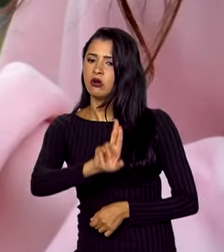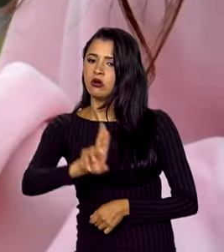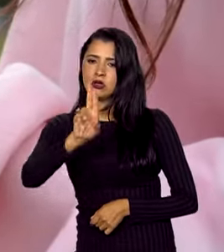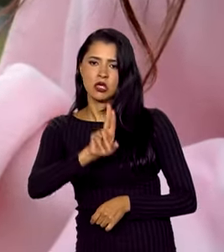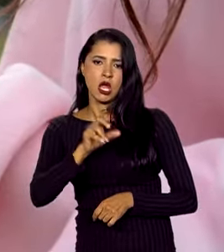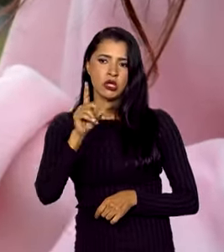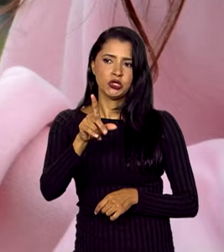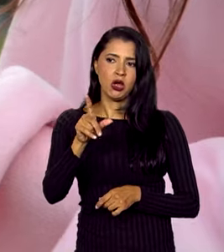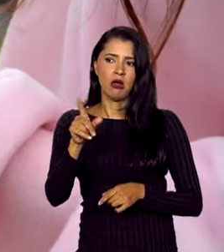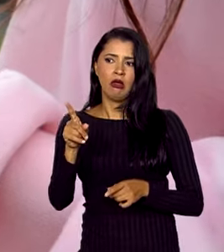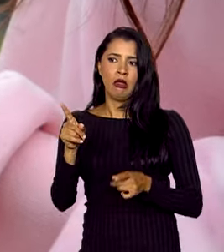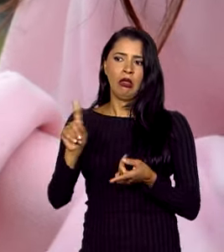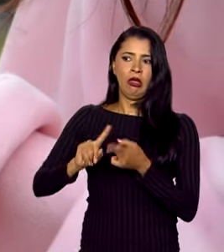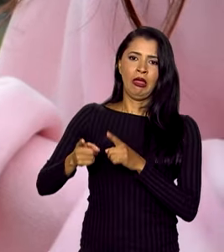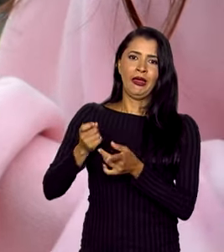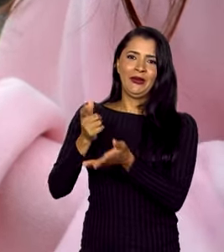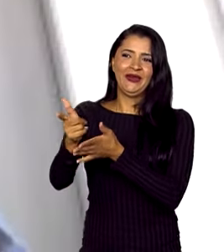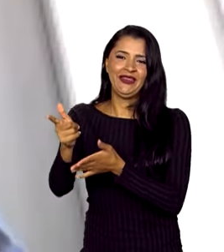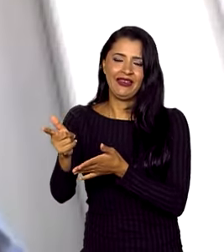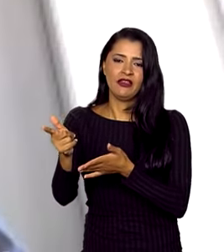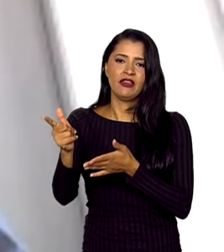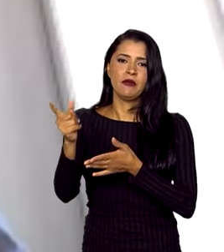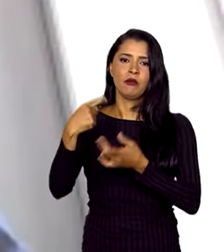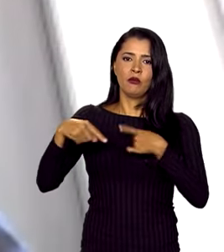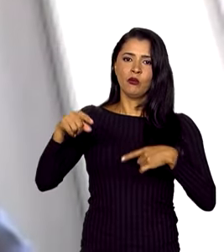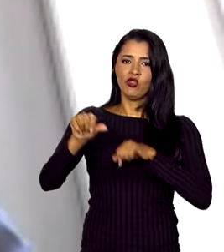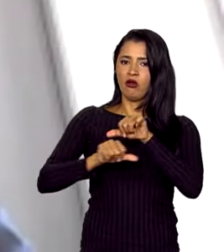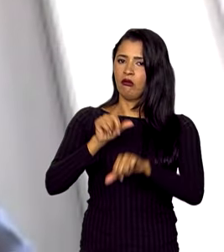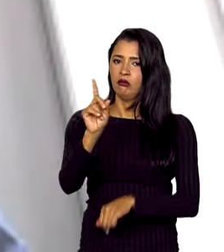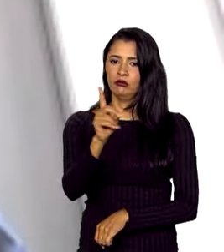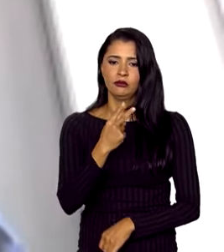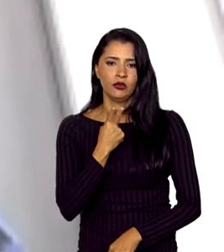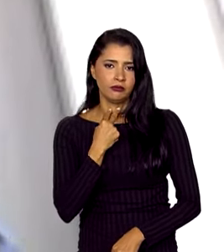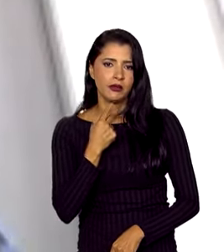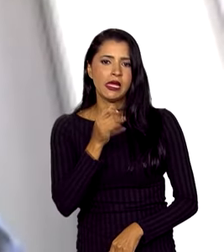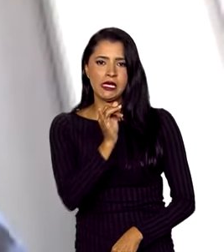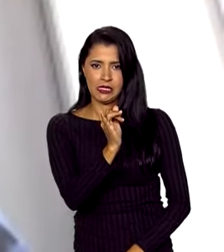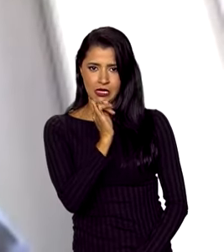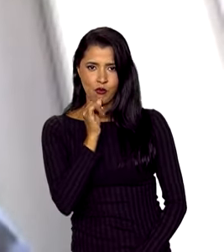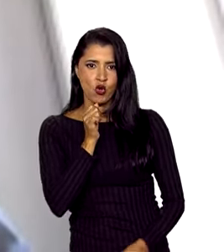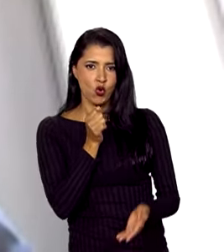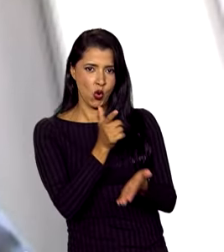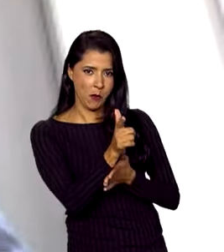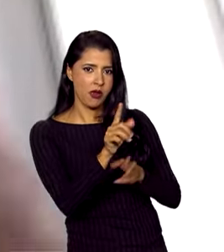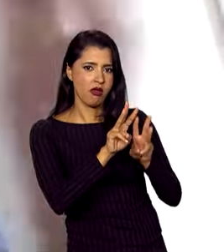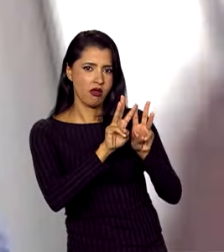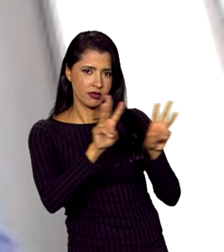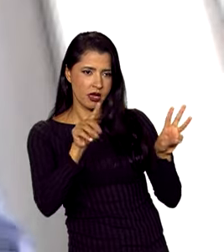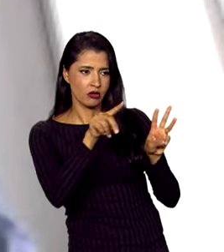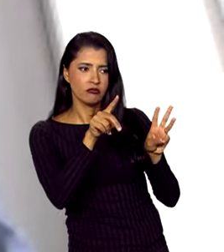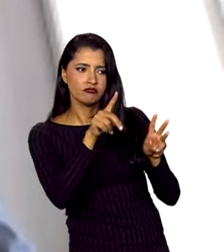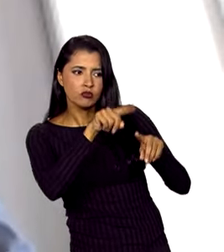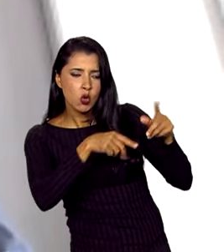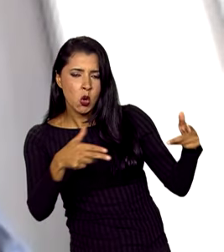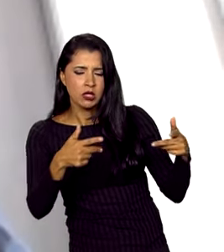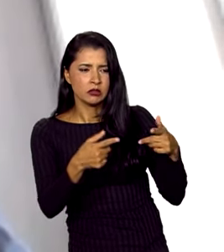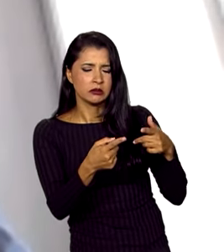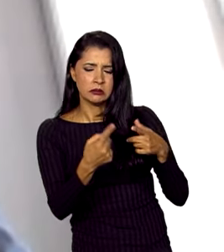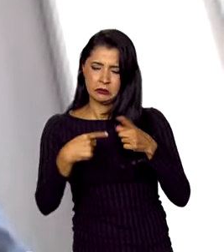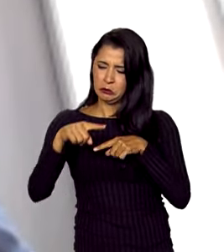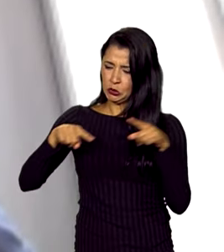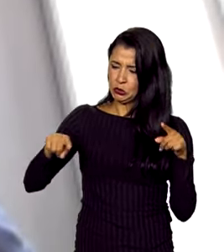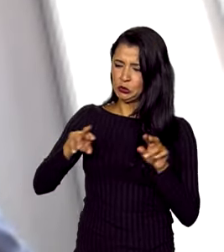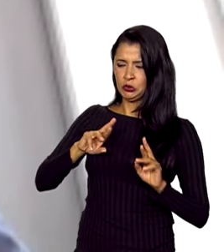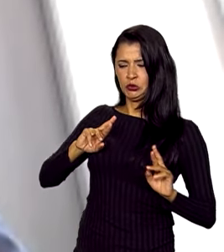para desfazer uma compra, por exemplo. Eu comprei alguma coisa num site, por exemplo, e sei lá, veio outro produto, o produto